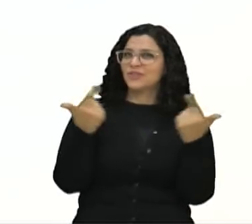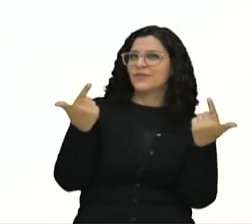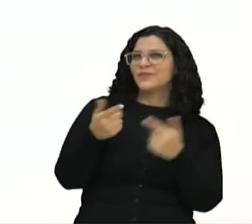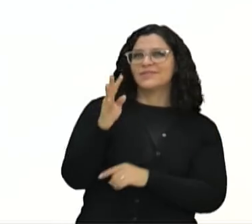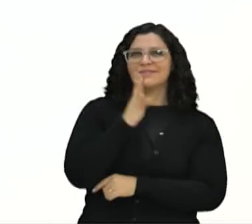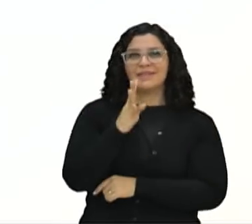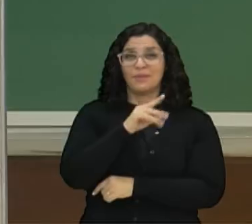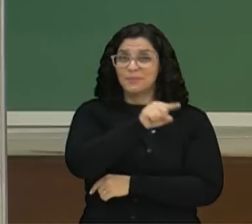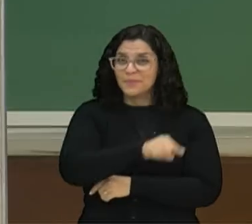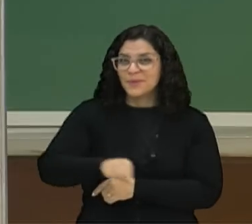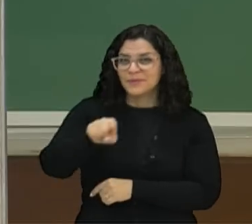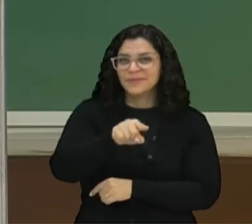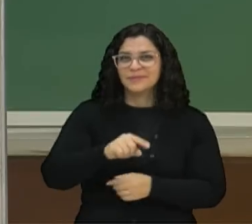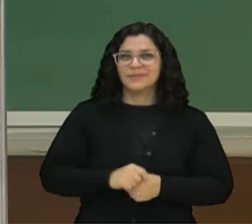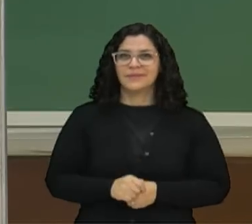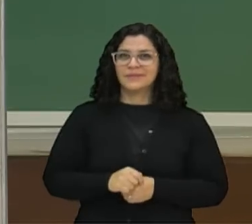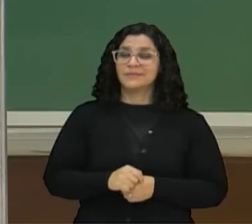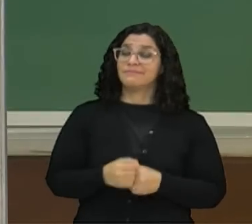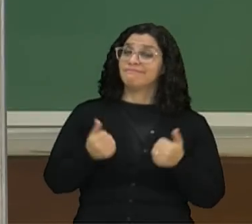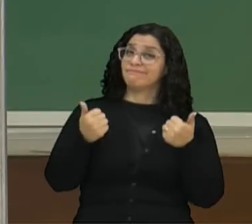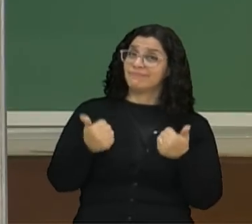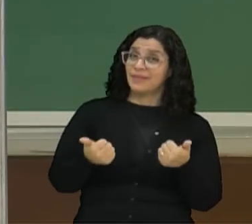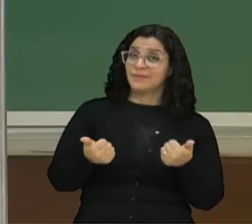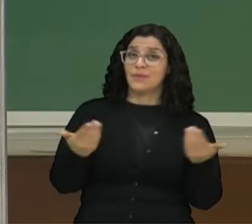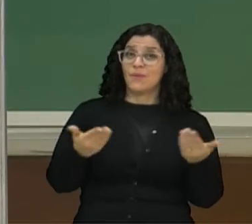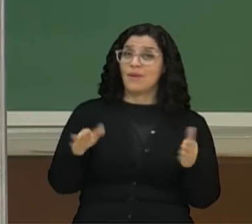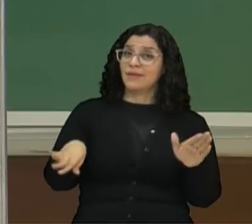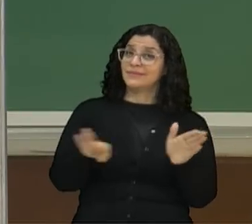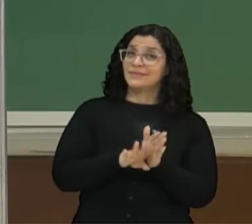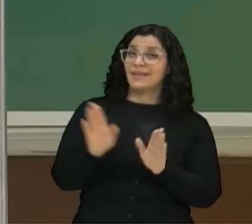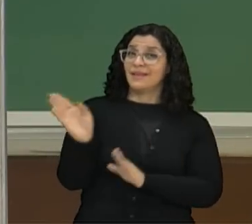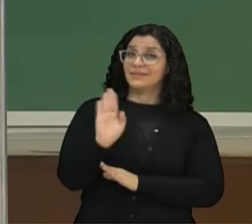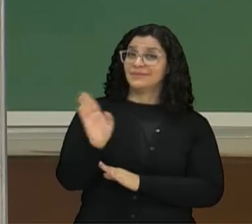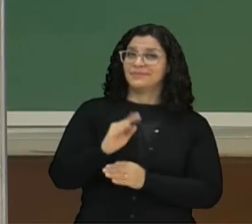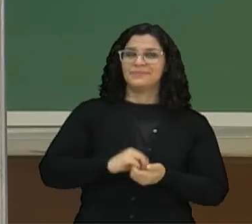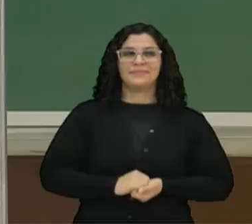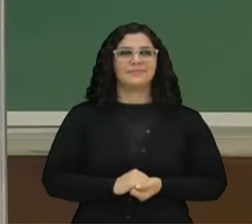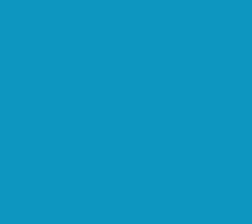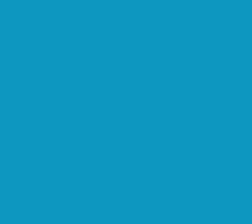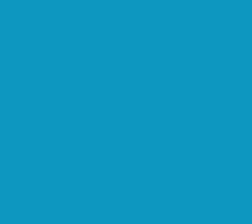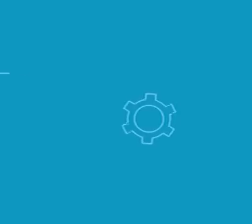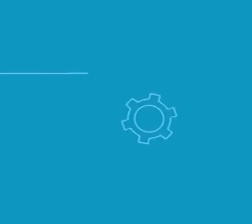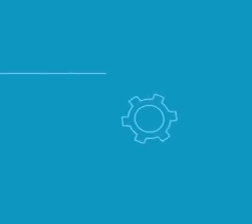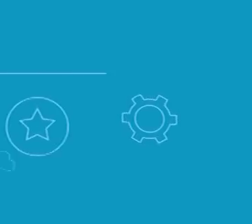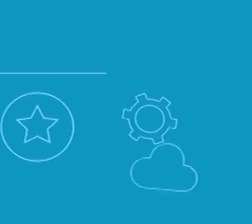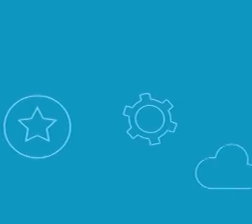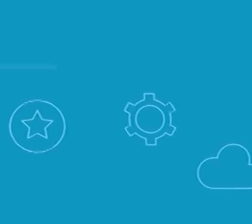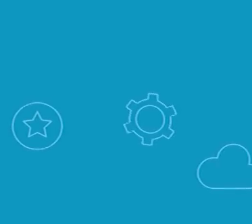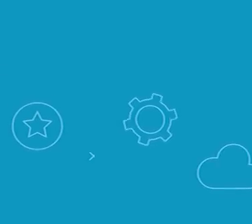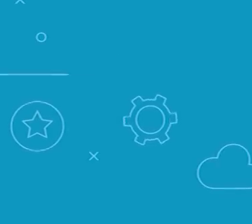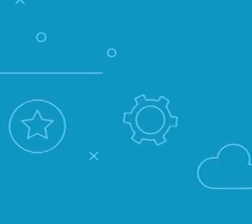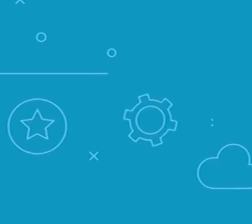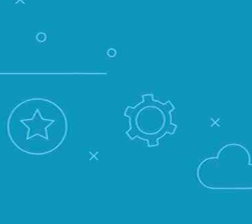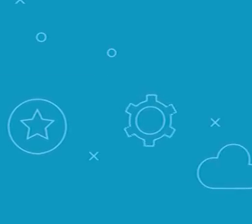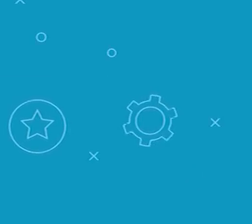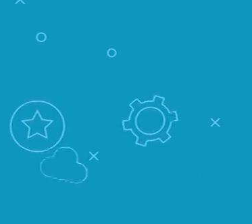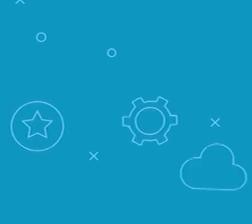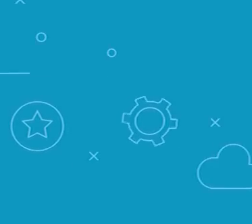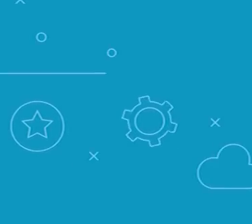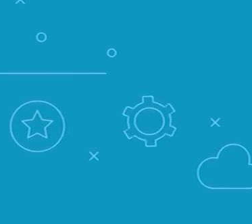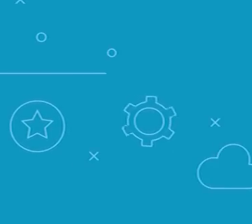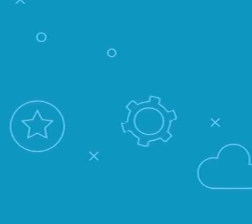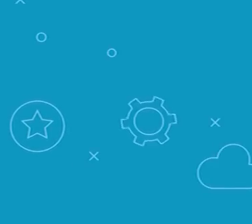bem legais para vocês. Muito bem e até a próxima!